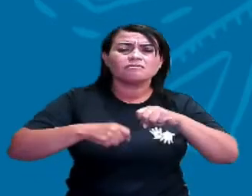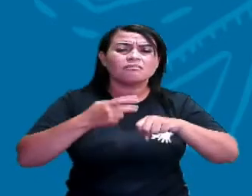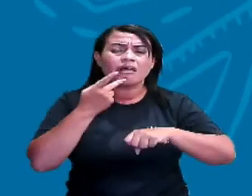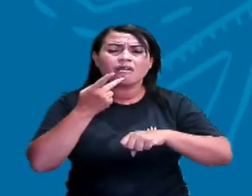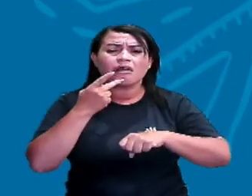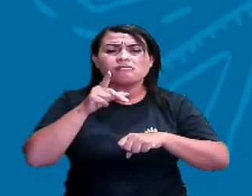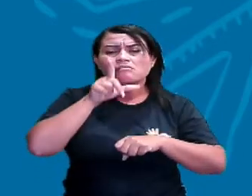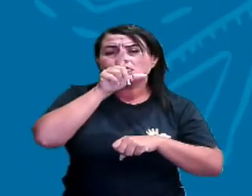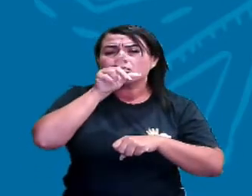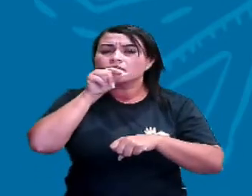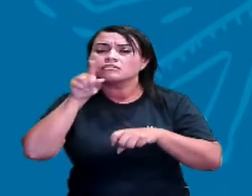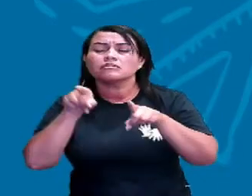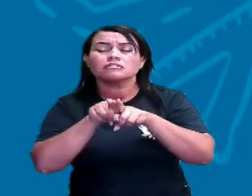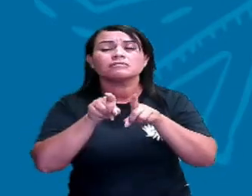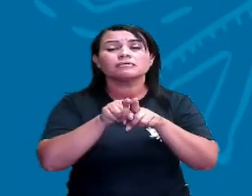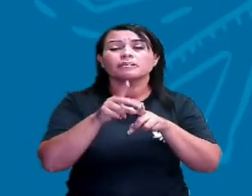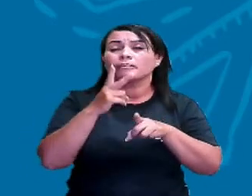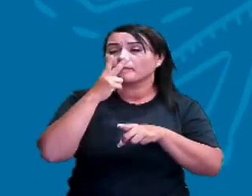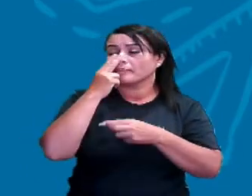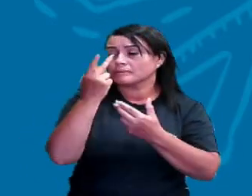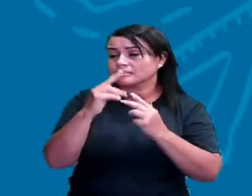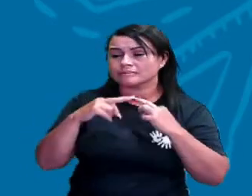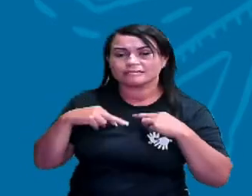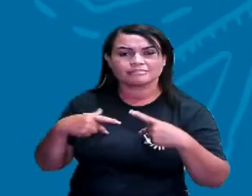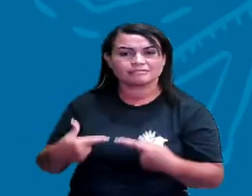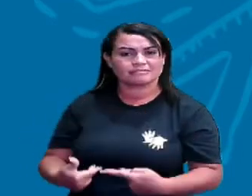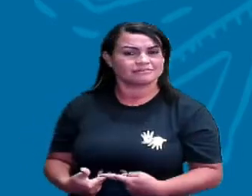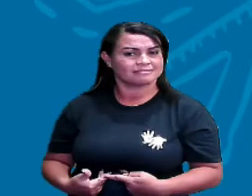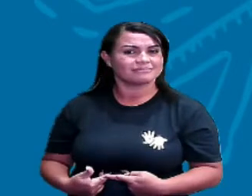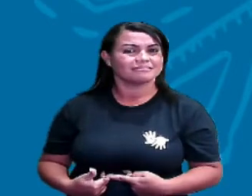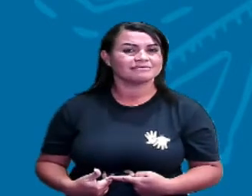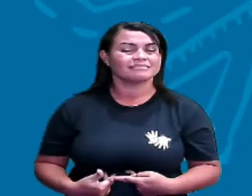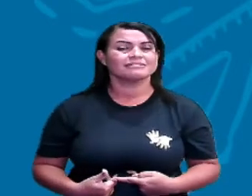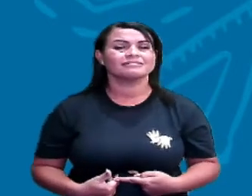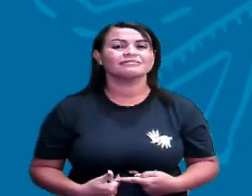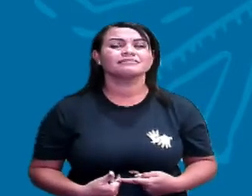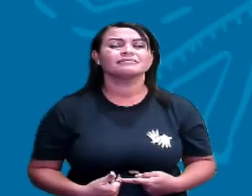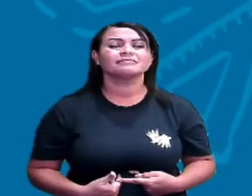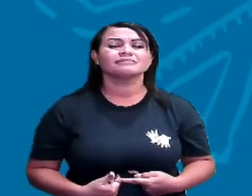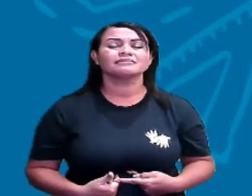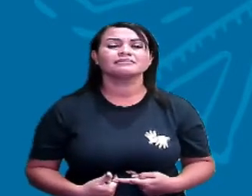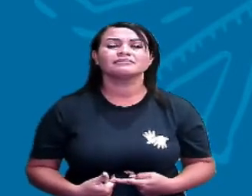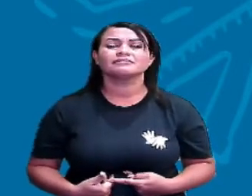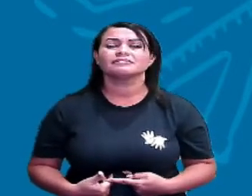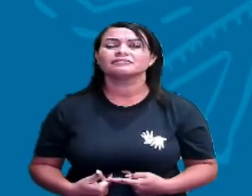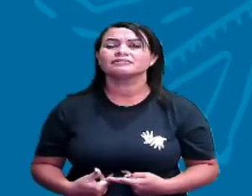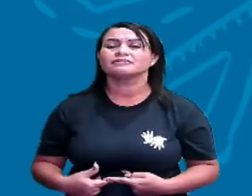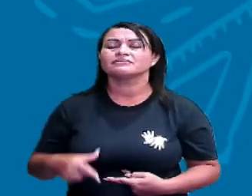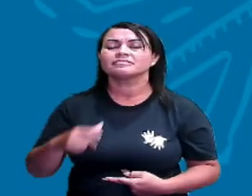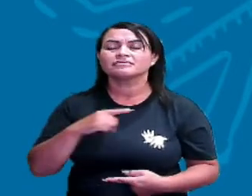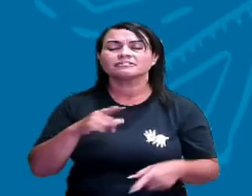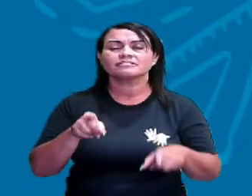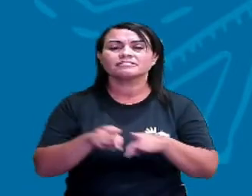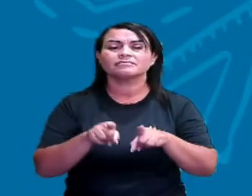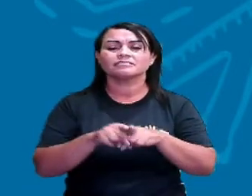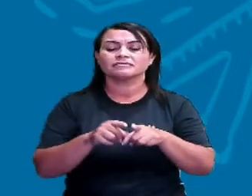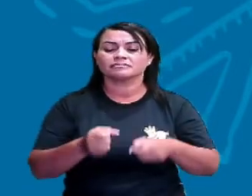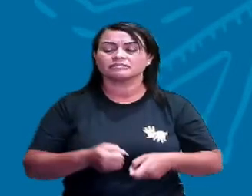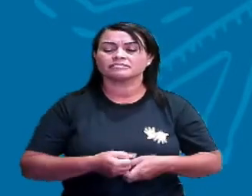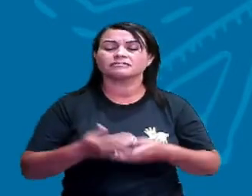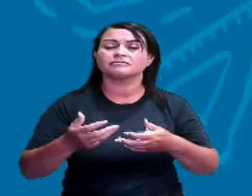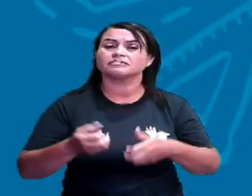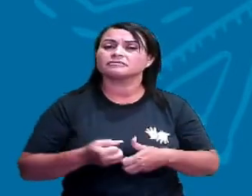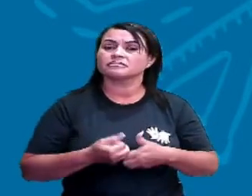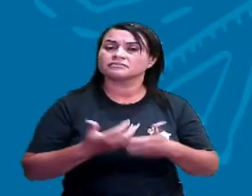ações iguais às nossas, iguais às dos humanos. Então, No poema